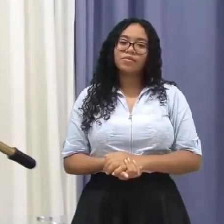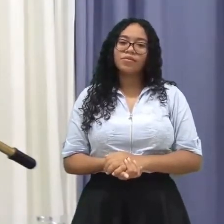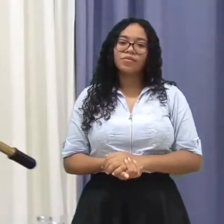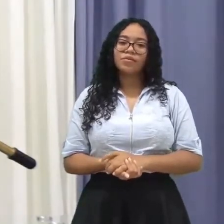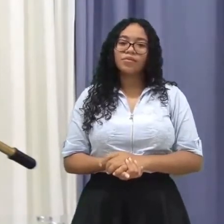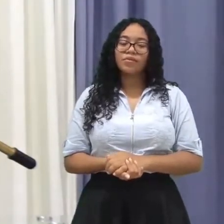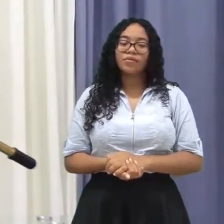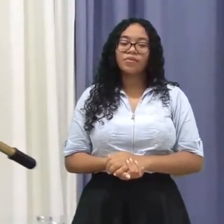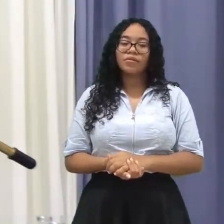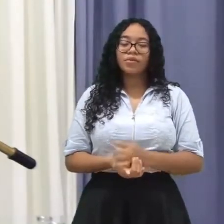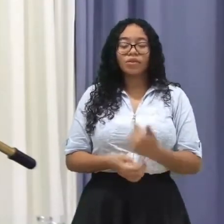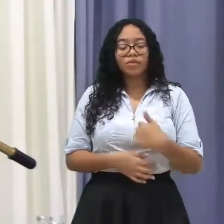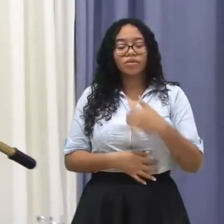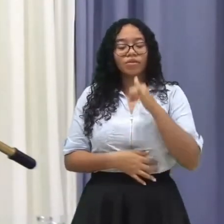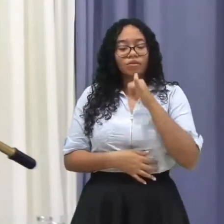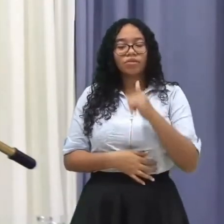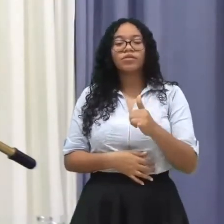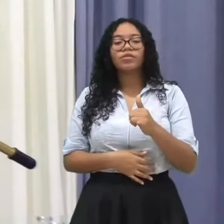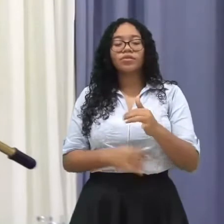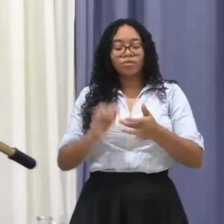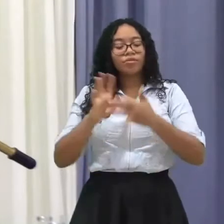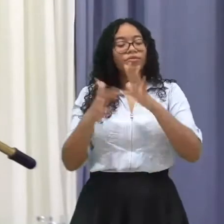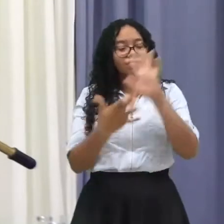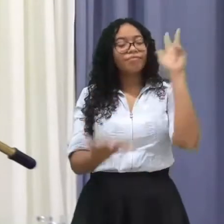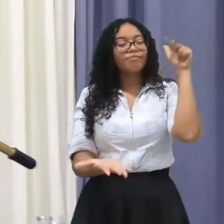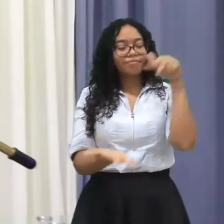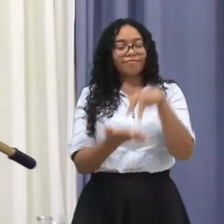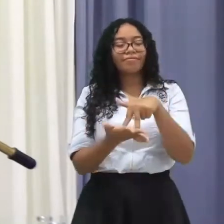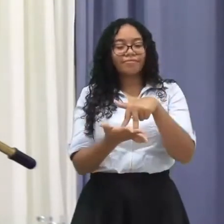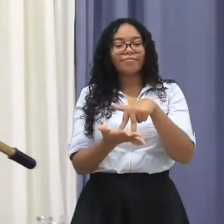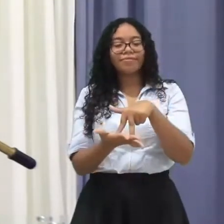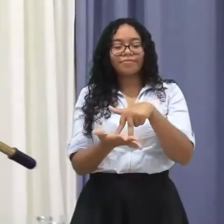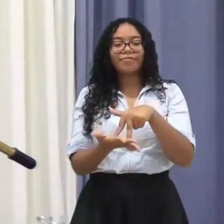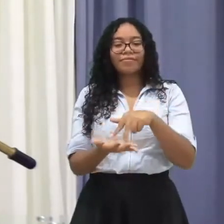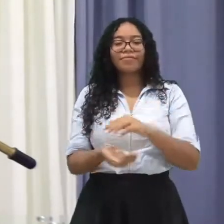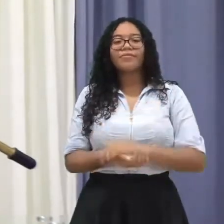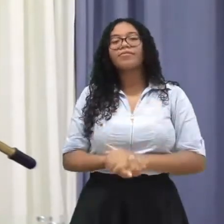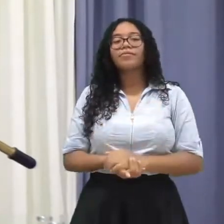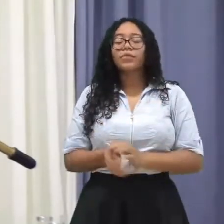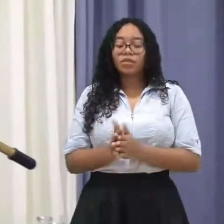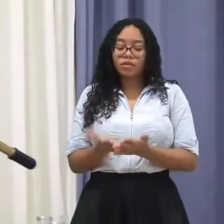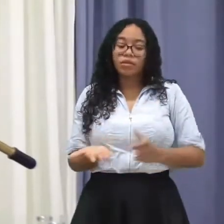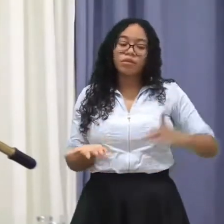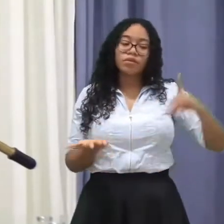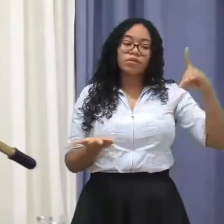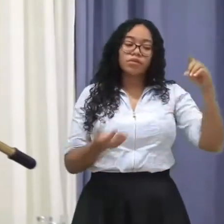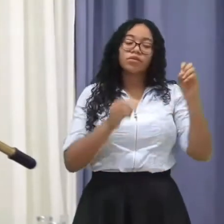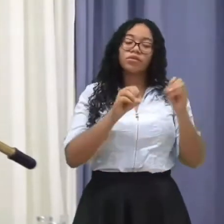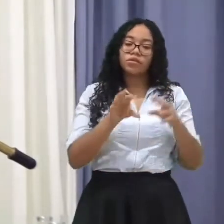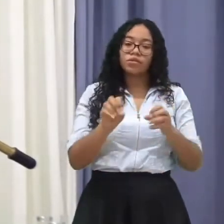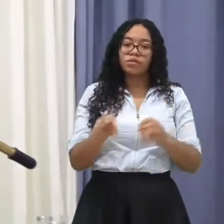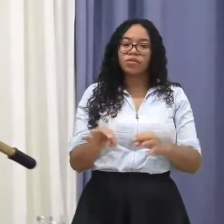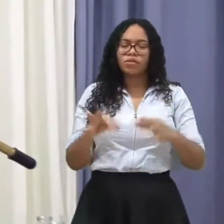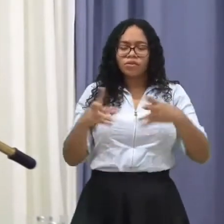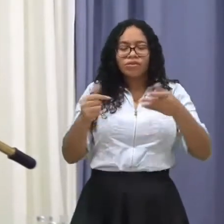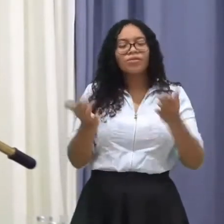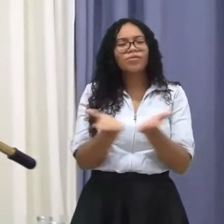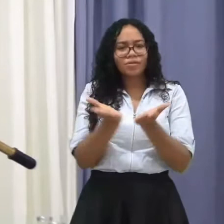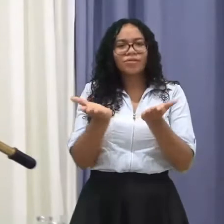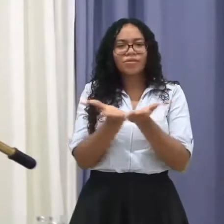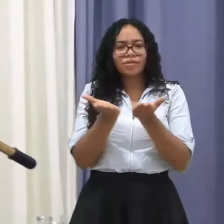estamos dizendo é que Jesus virá. Isto é o que a Bíblia diz. Todo crente sabe